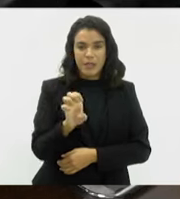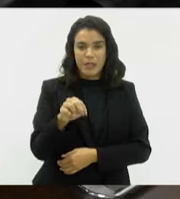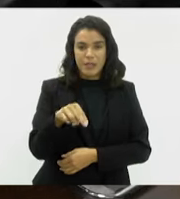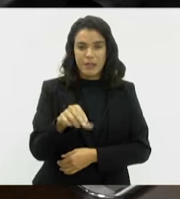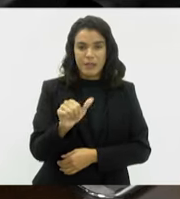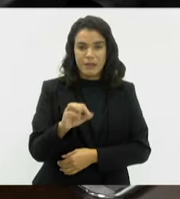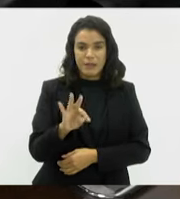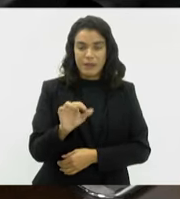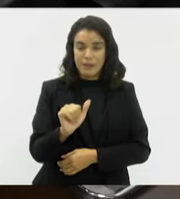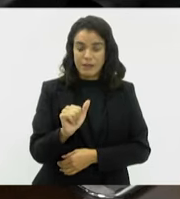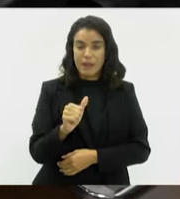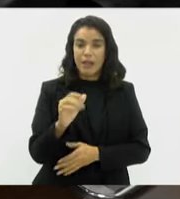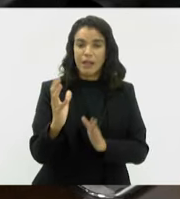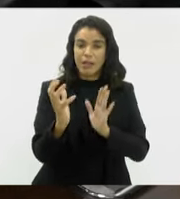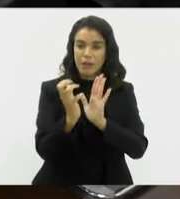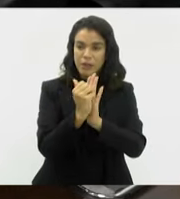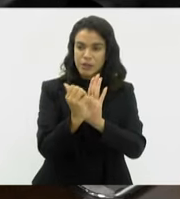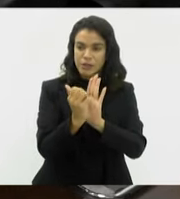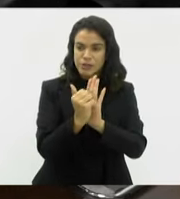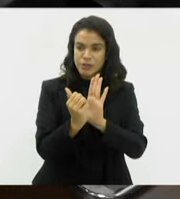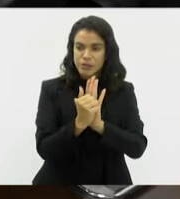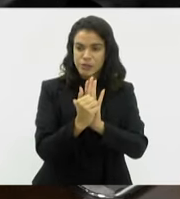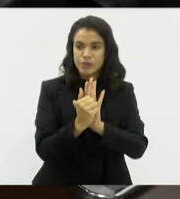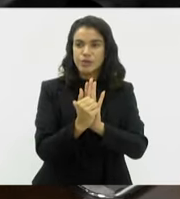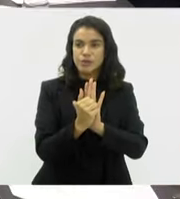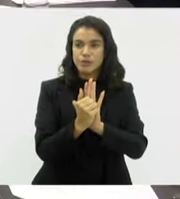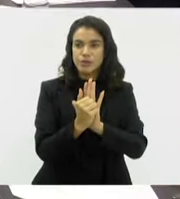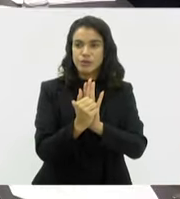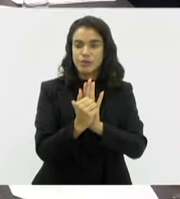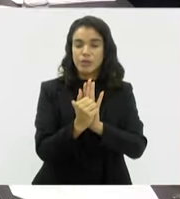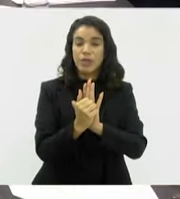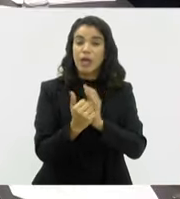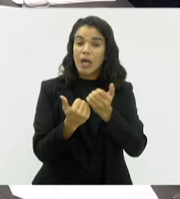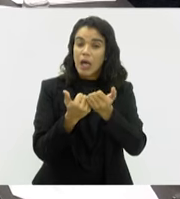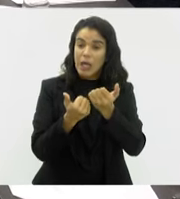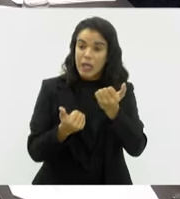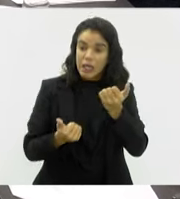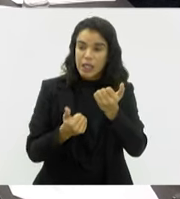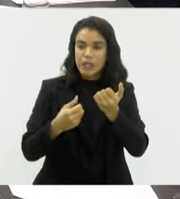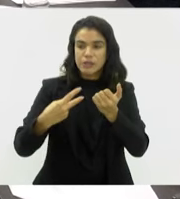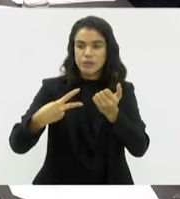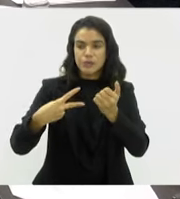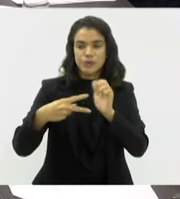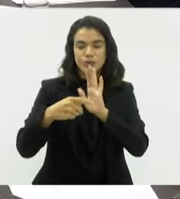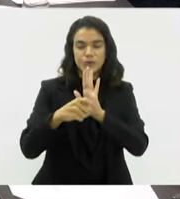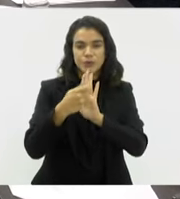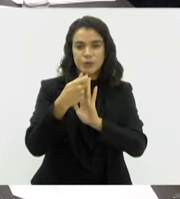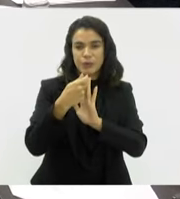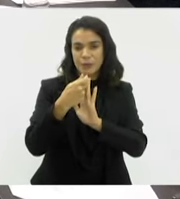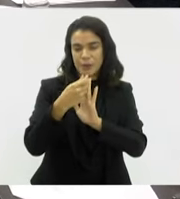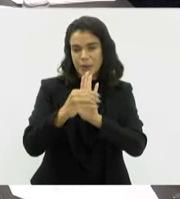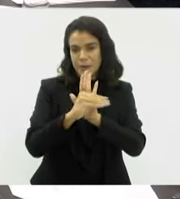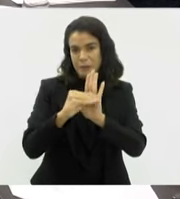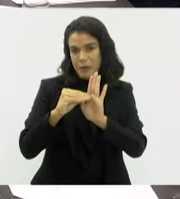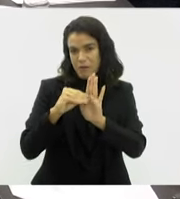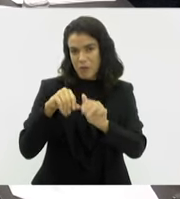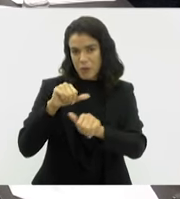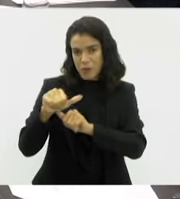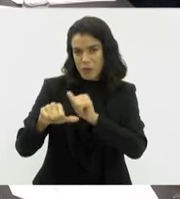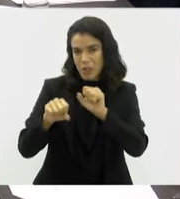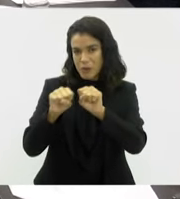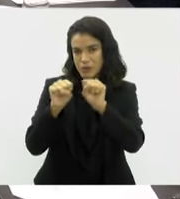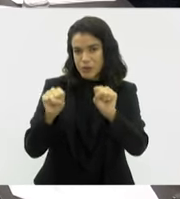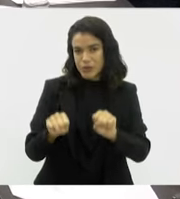o registro, que é correto. É, mas, não, na verdade, a subemenda é no seguinte sentido. Não, não, não vai modificar o sistema da casa para